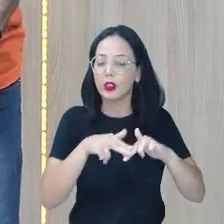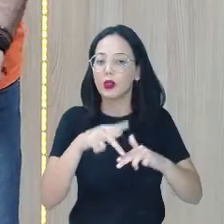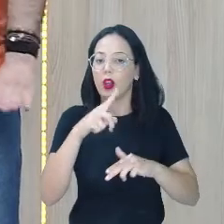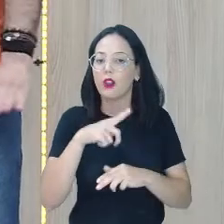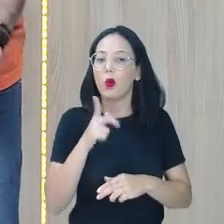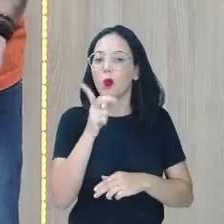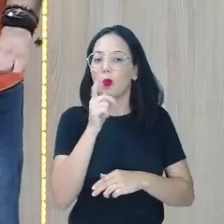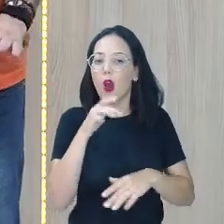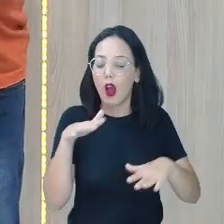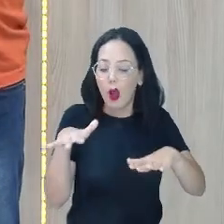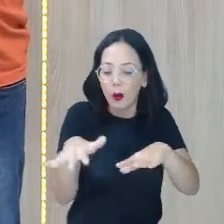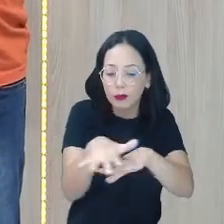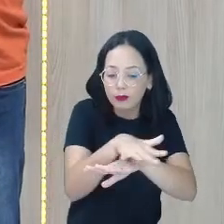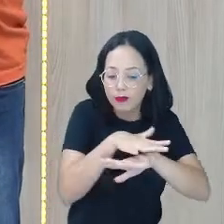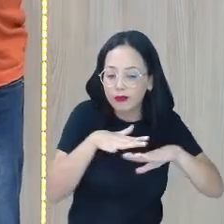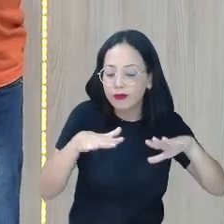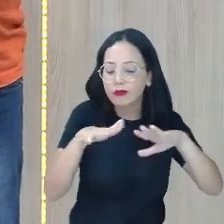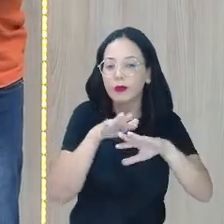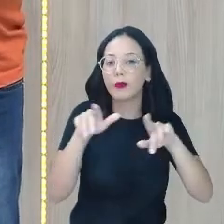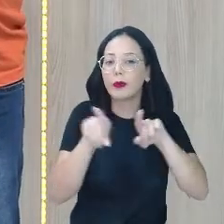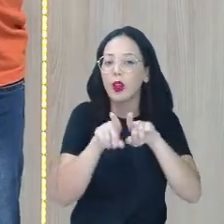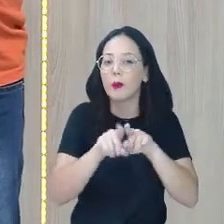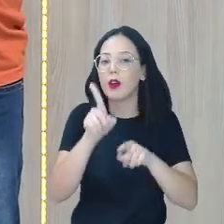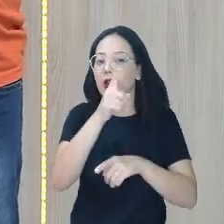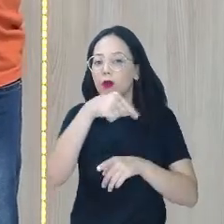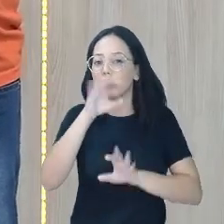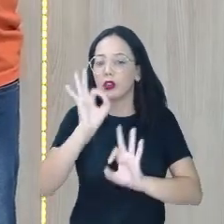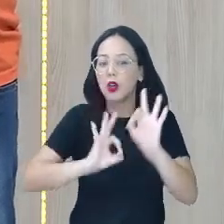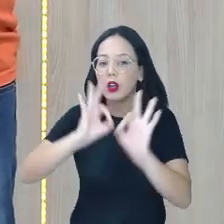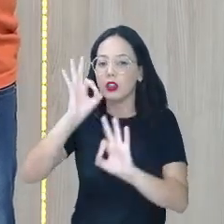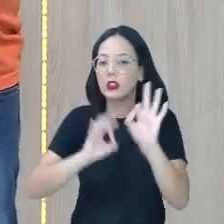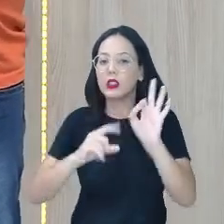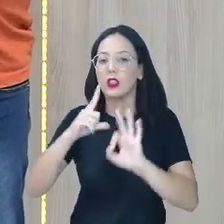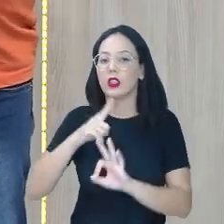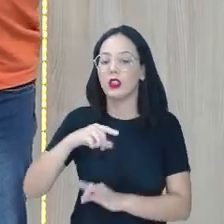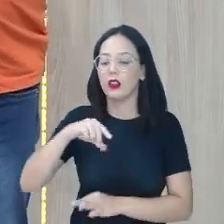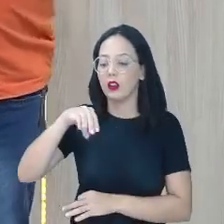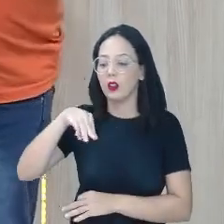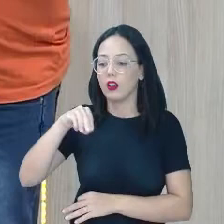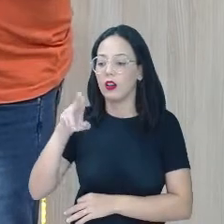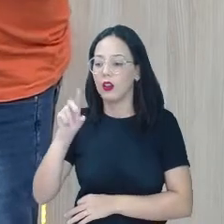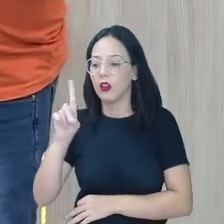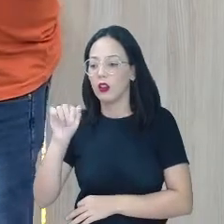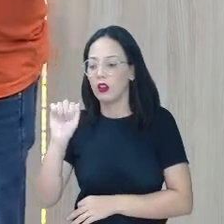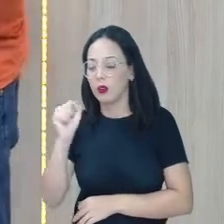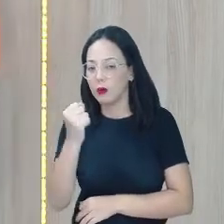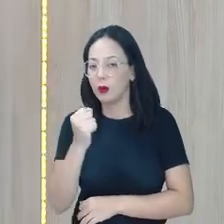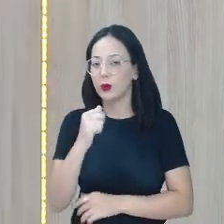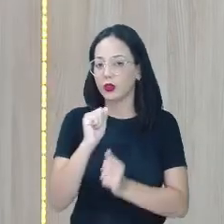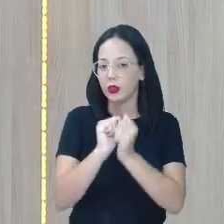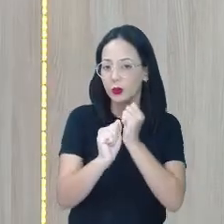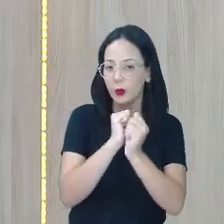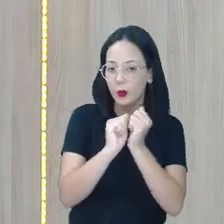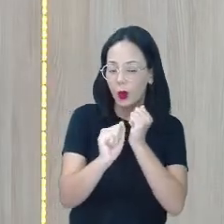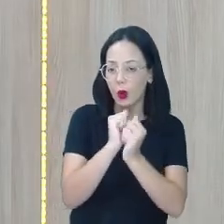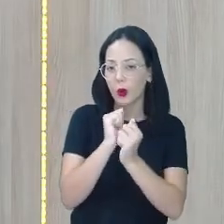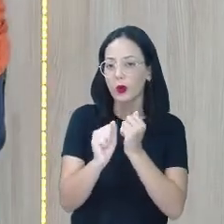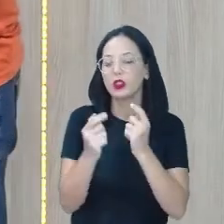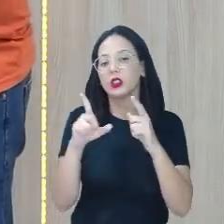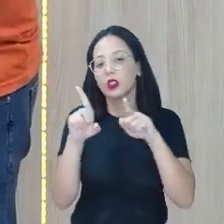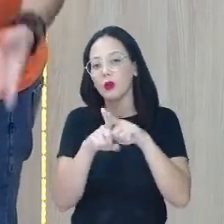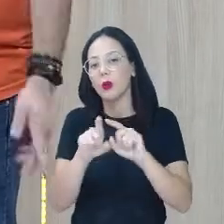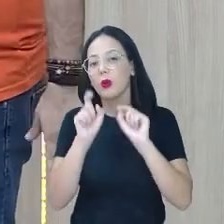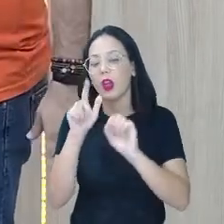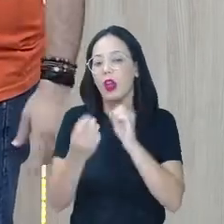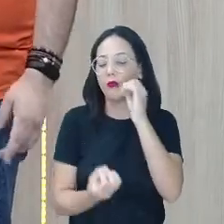mais rasteirinha e você coloca ali as mudas, né, dos pezinhos de arroz, né? E eles vão